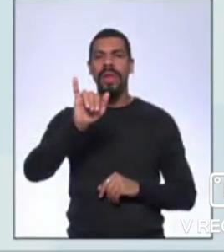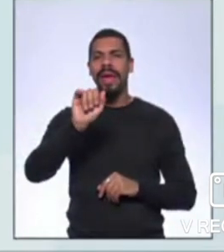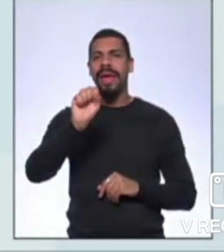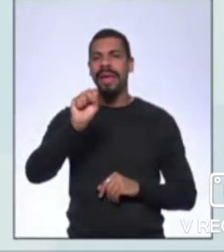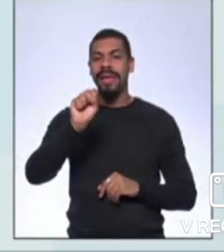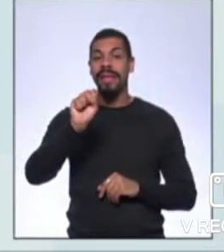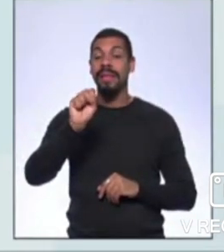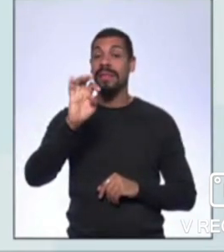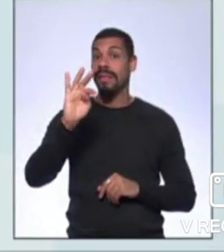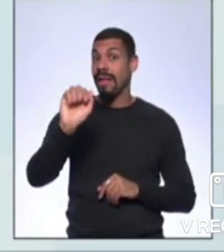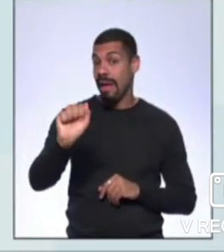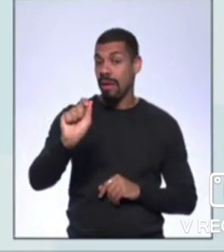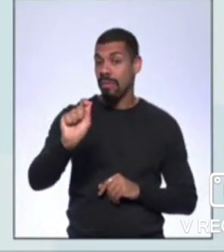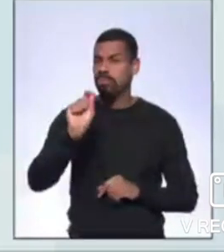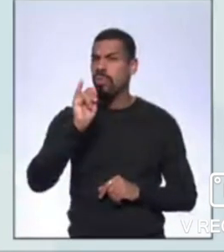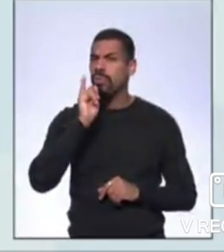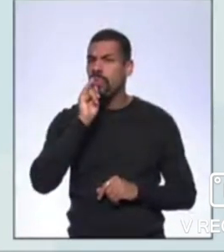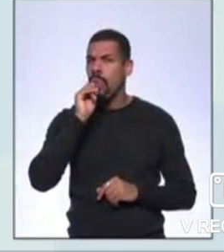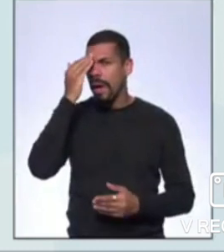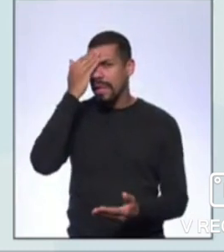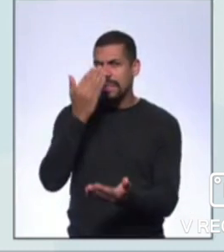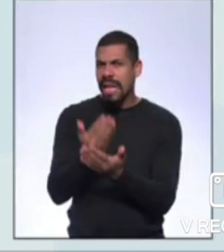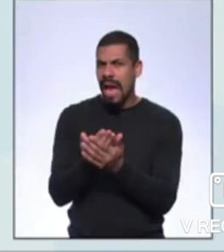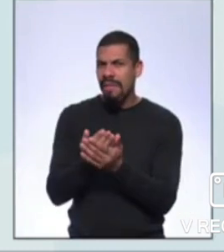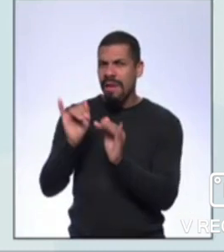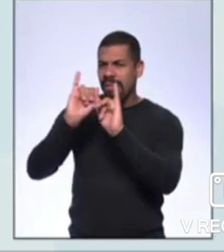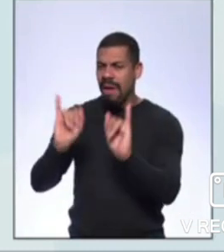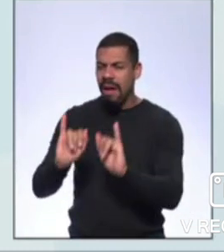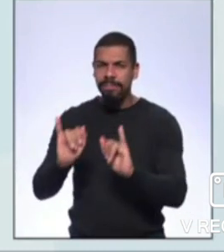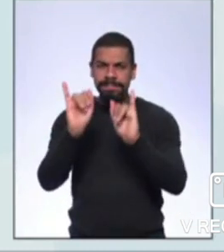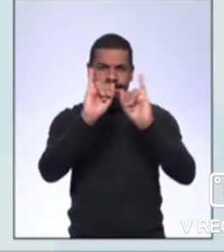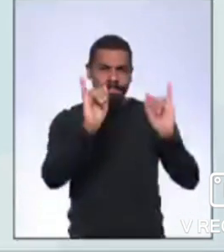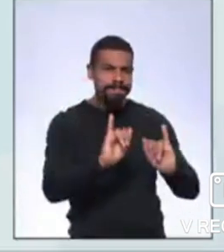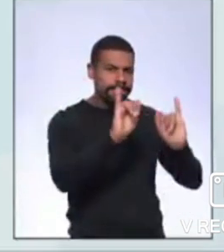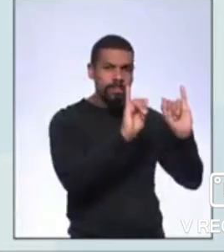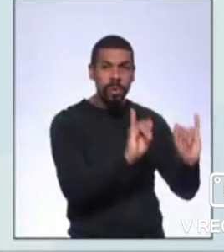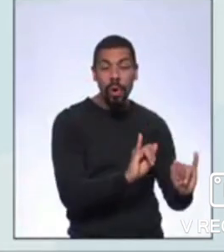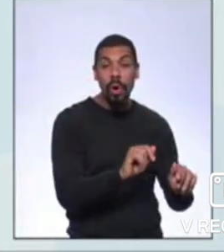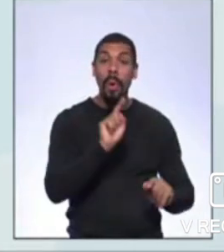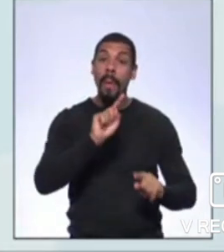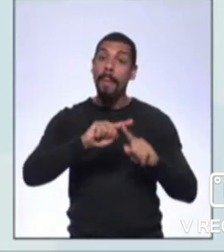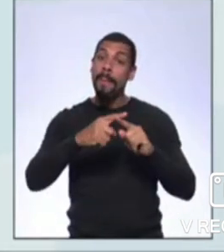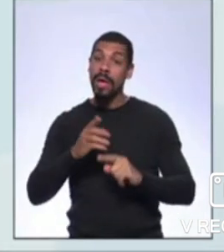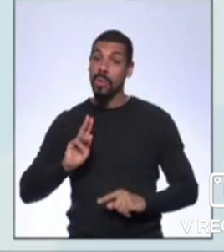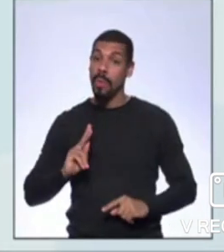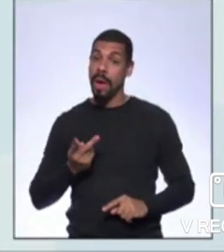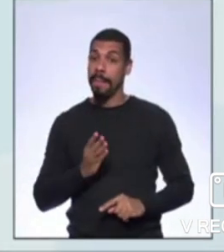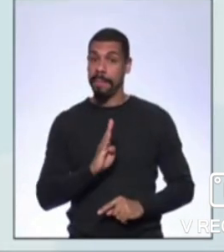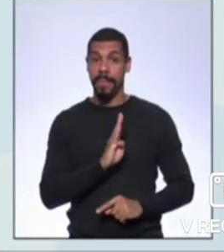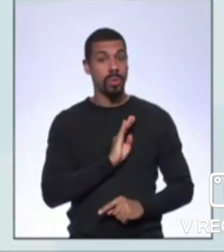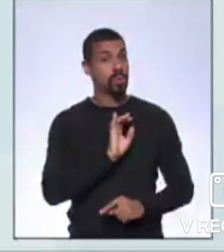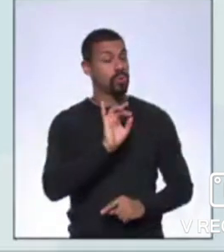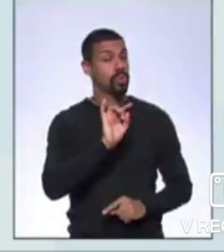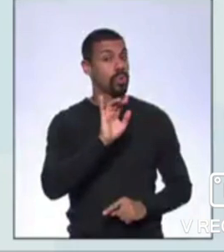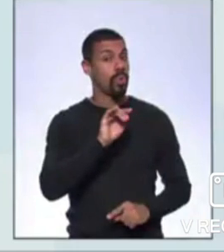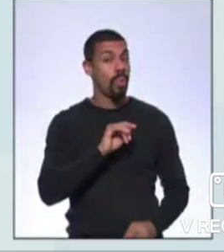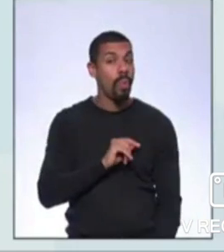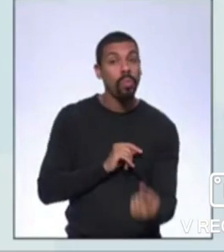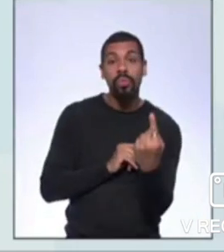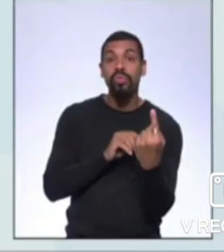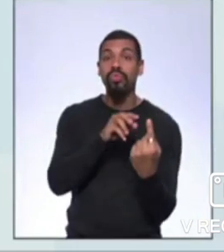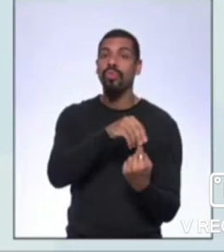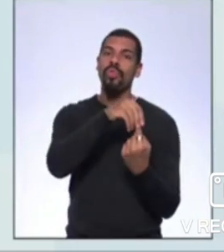eram politeístas, ou seja, acreditavam em vários deuses, os hebreus eram monoteístas, ou seja, acreditavam